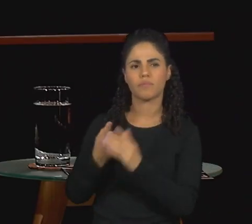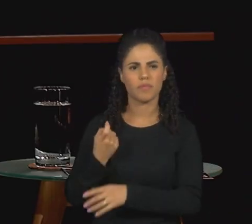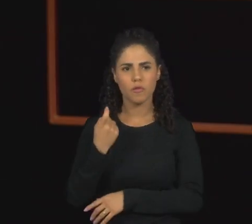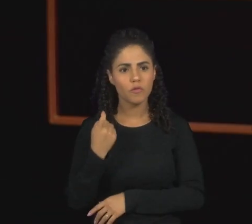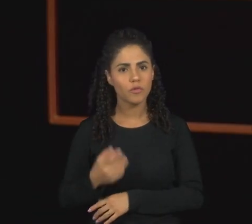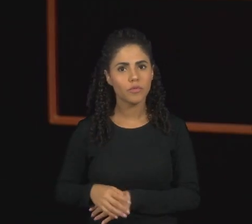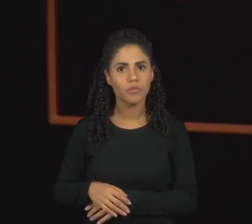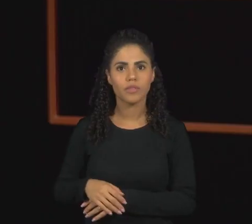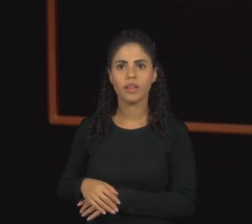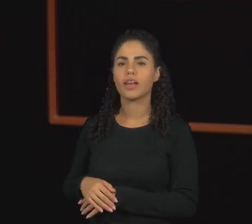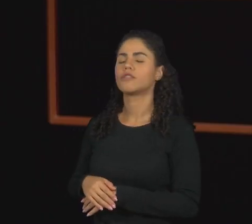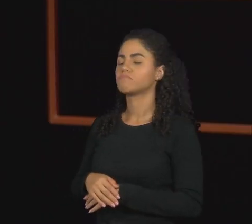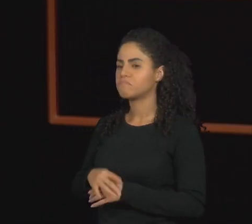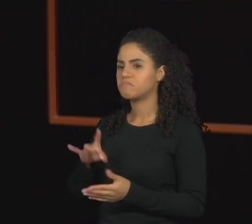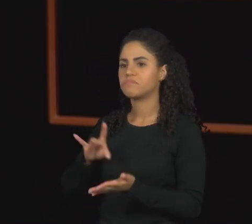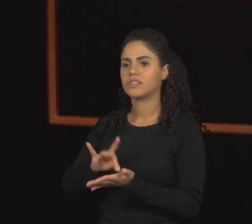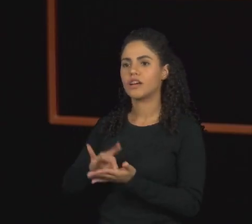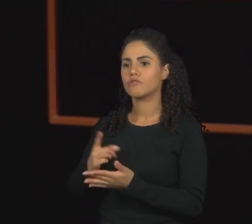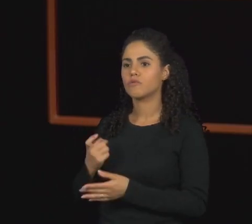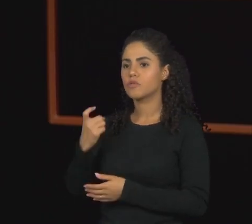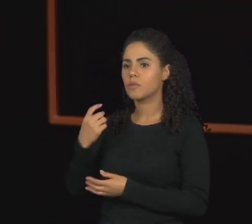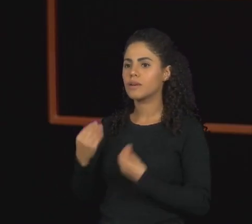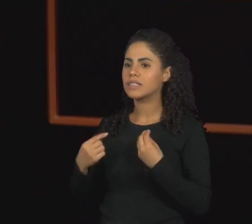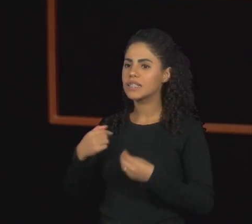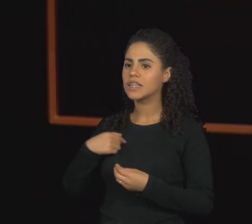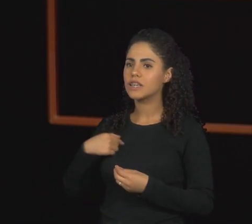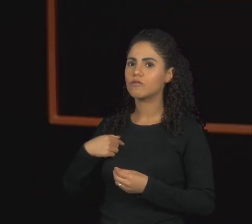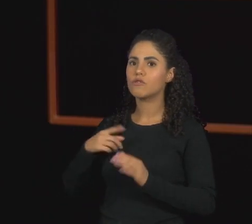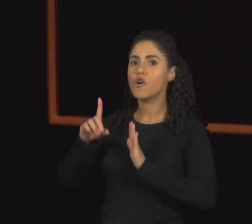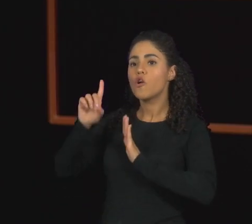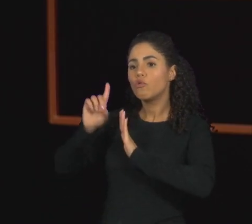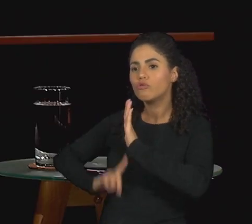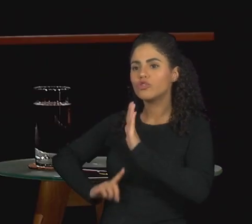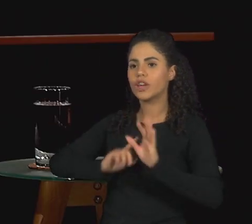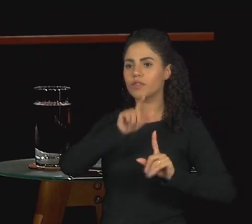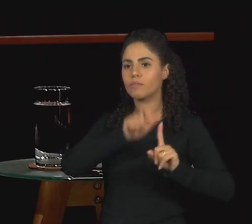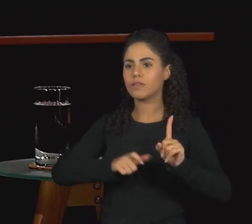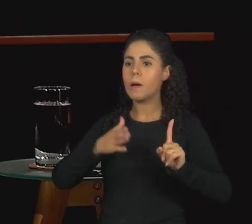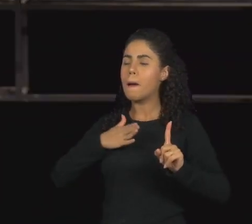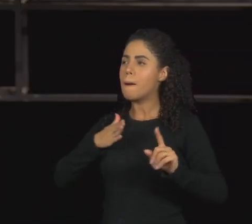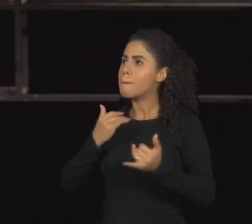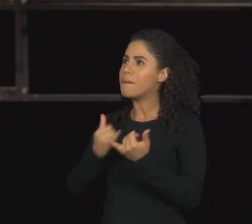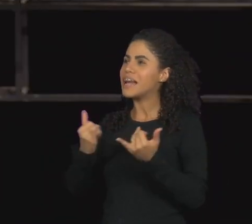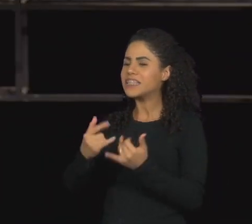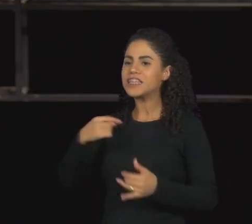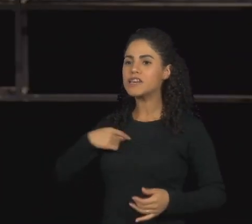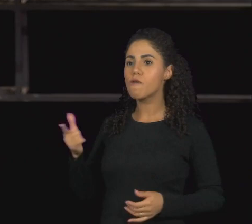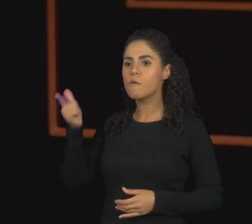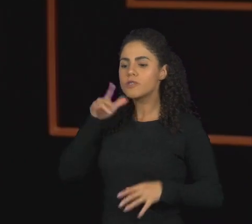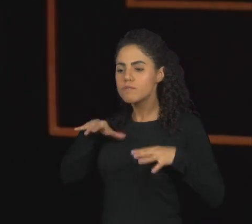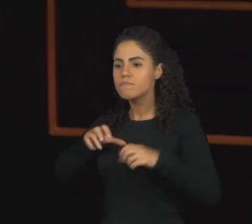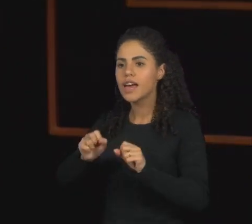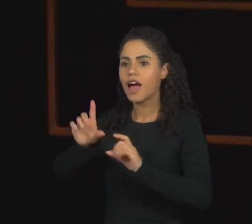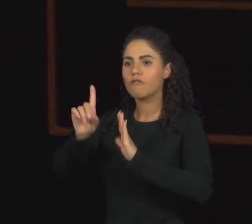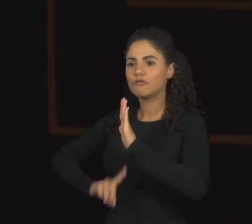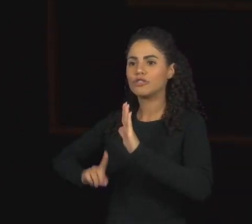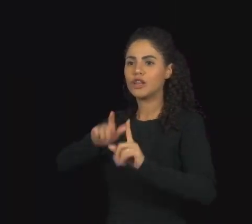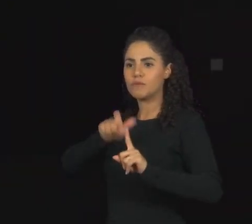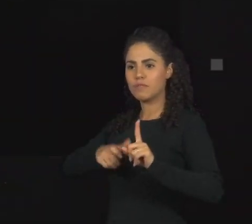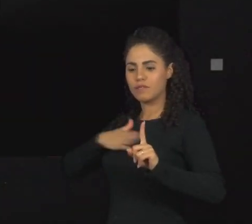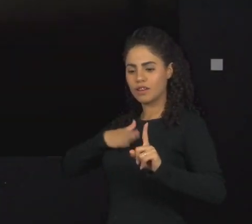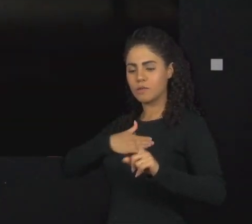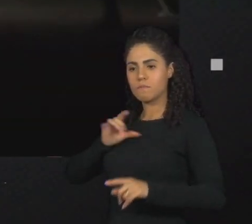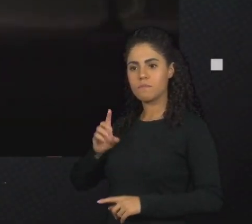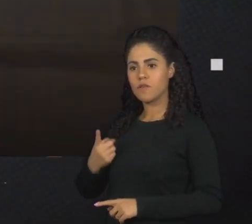não? Acho que é um caso único. Foi como se eu tivesse ganhado os direitos sobre o personagem. Quase isso. A gente